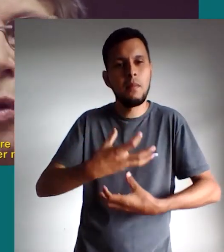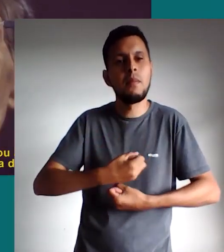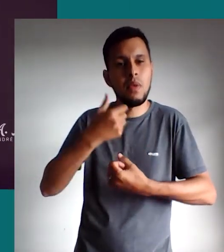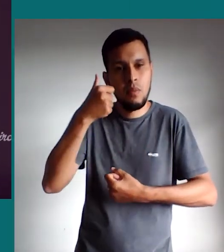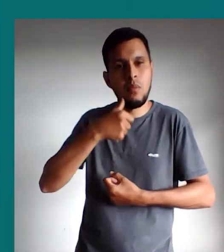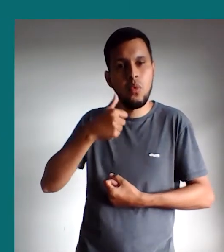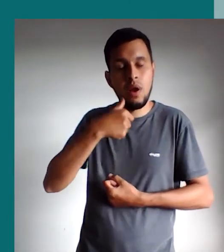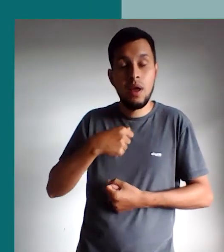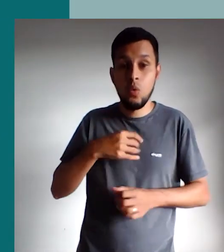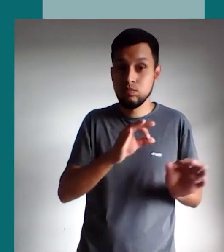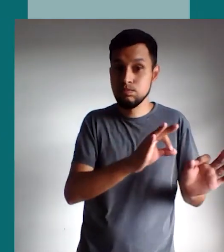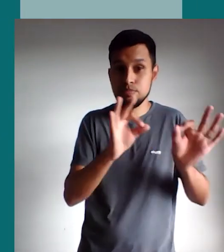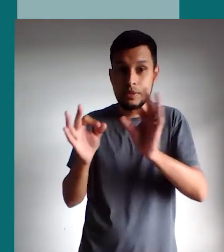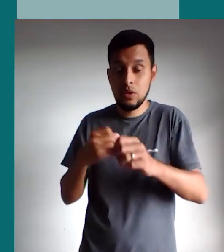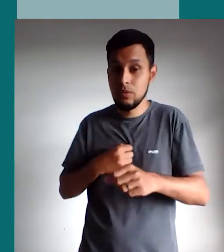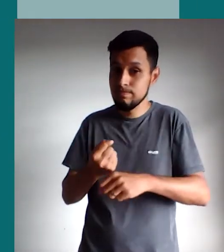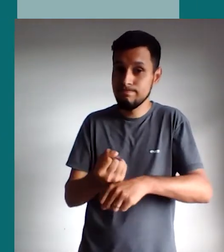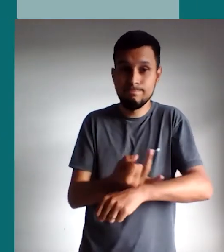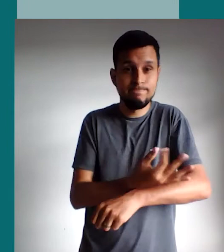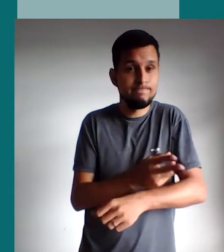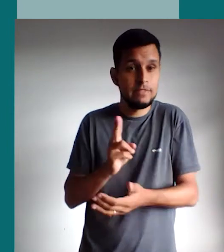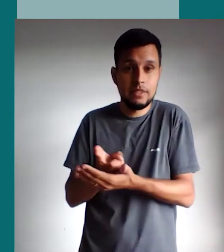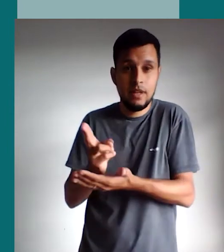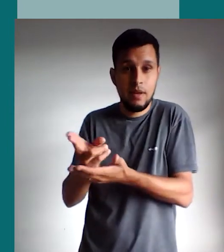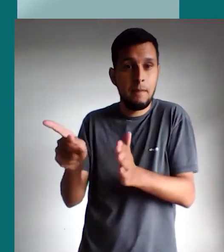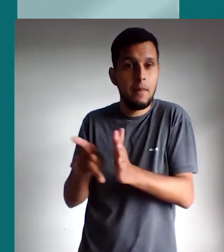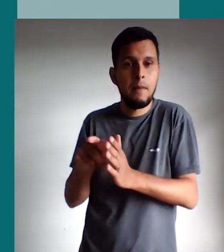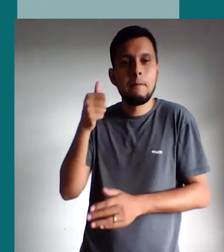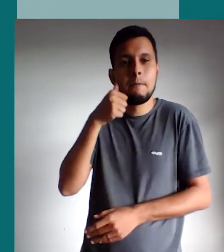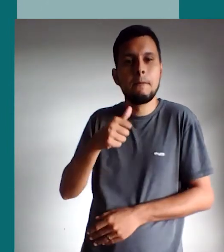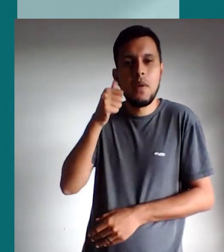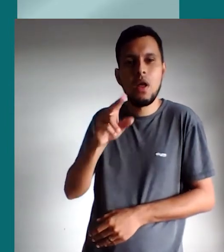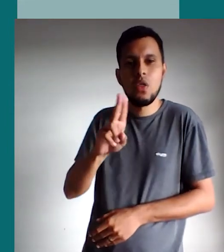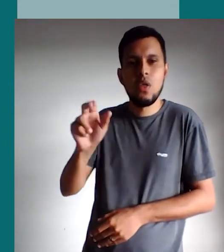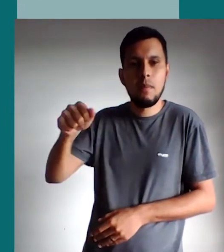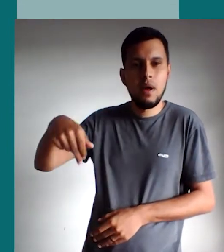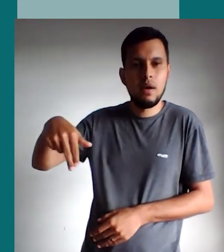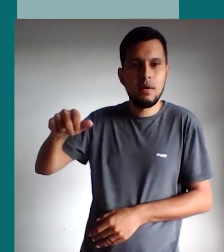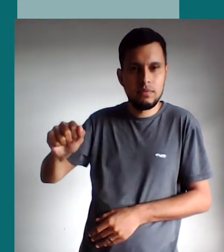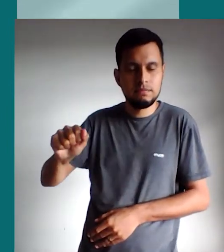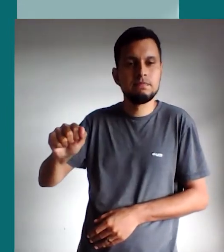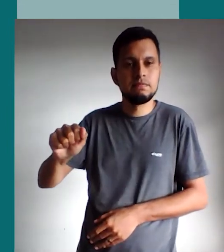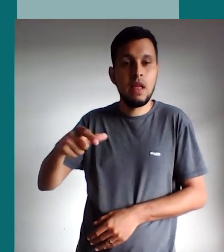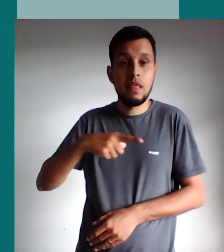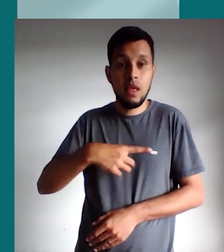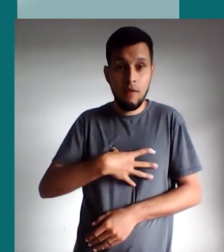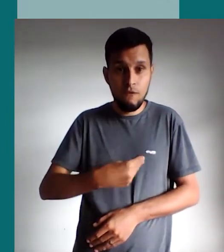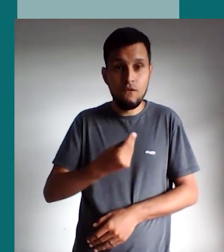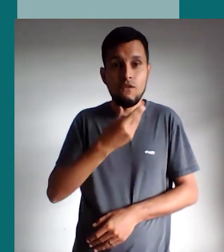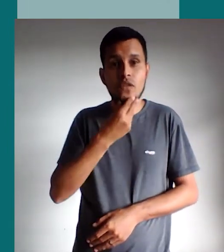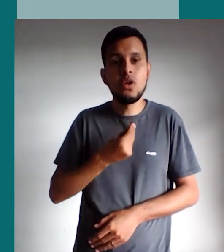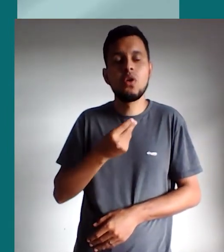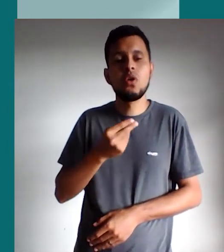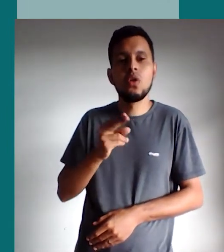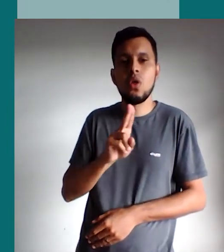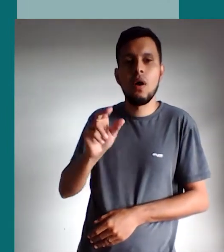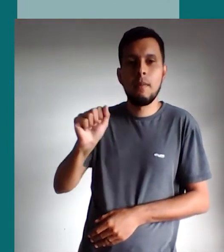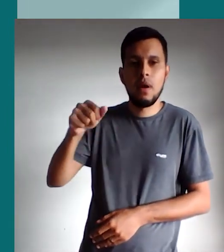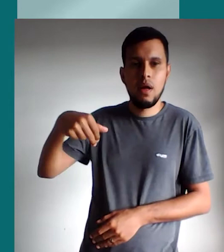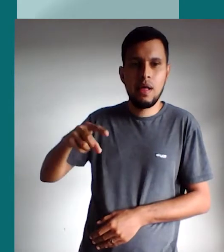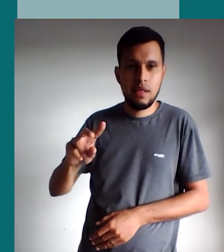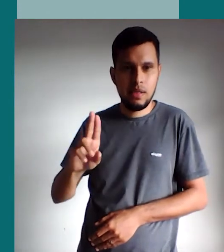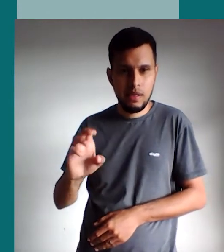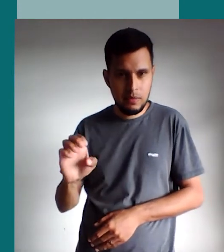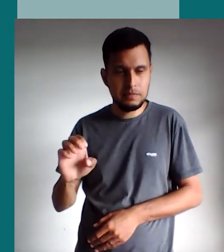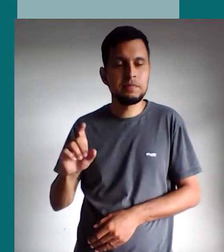documentário eu me emociono, que é com a Ana, que é a mãe do André, que tem autismo, E a Ana